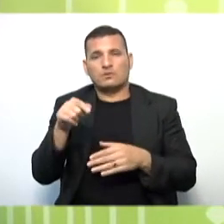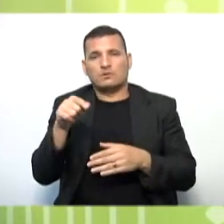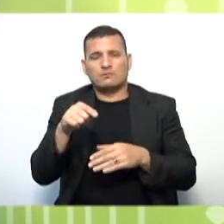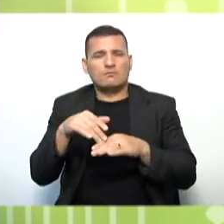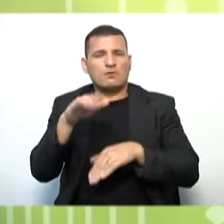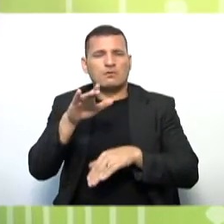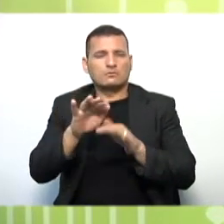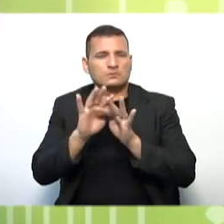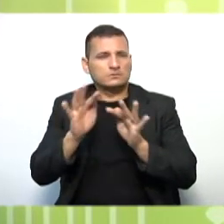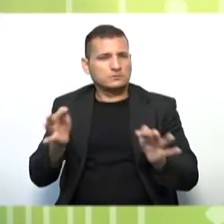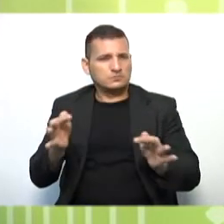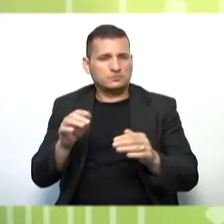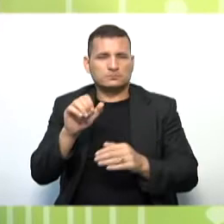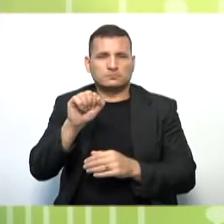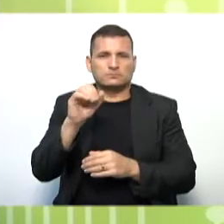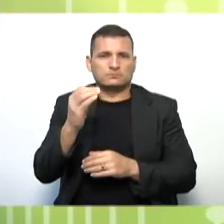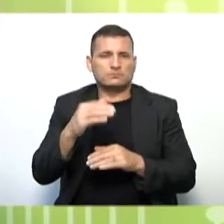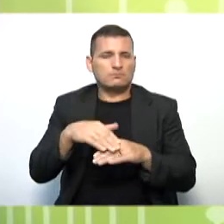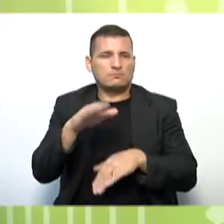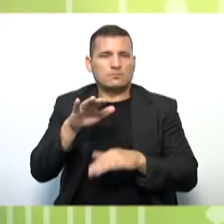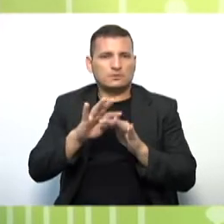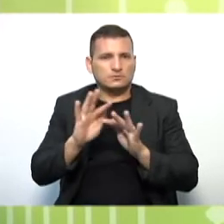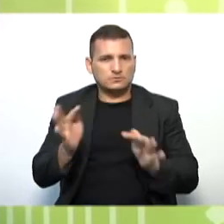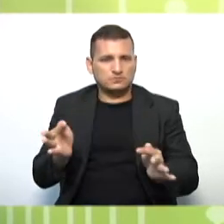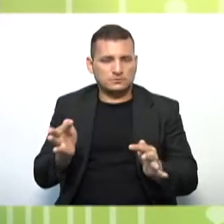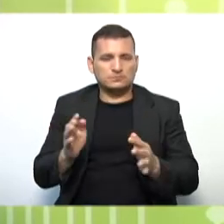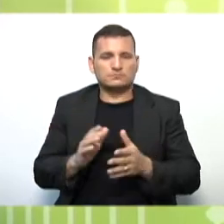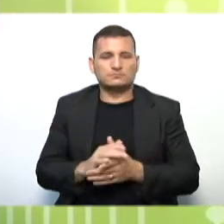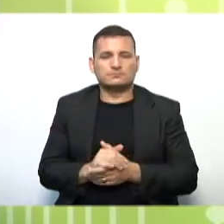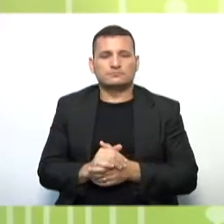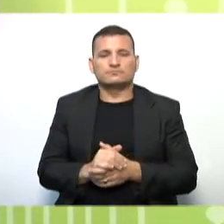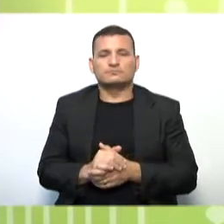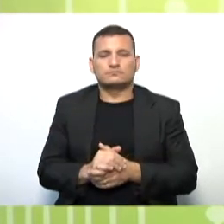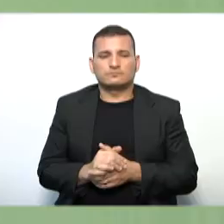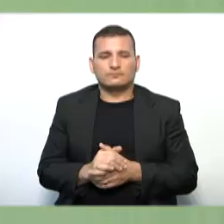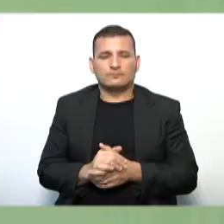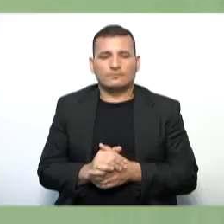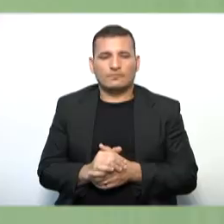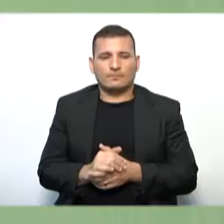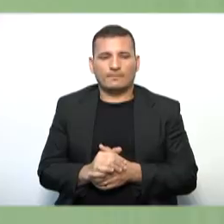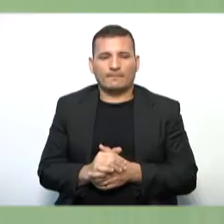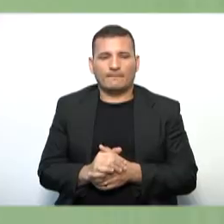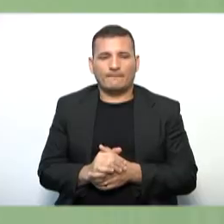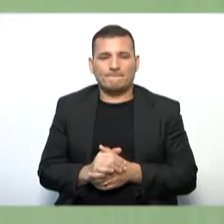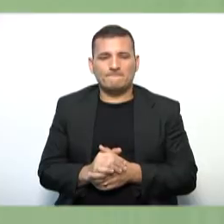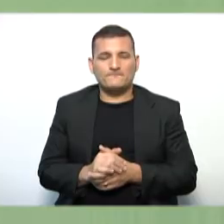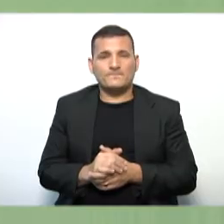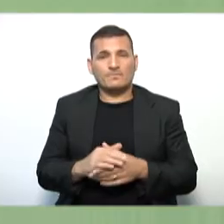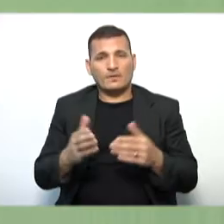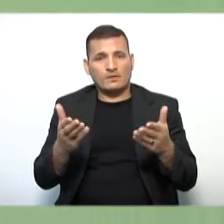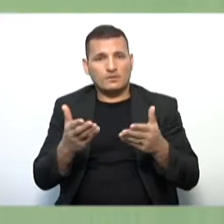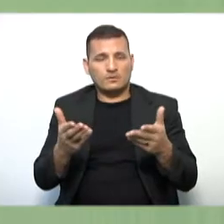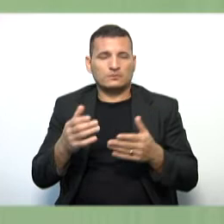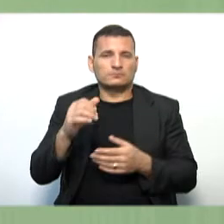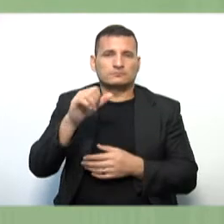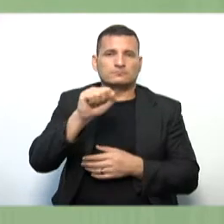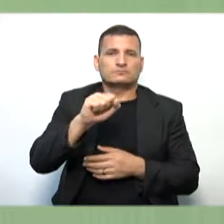mais simples, né? Um sistema operacional mais simples. E aí entramos no nosso sistema